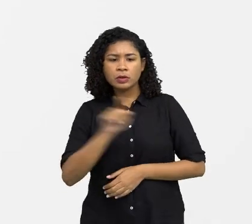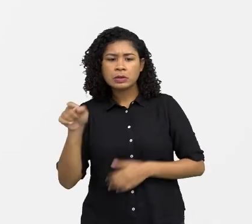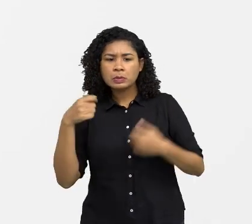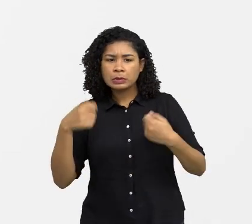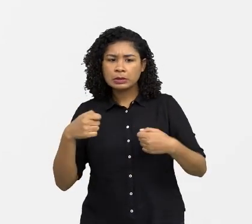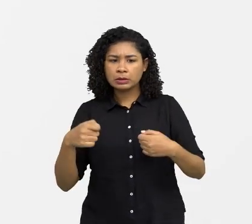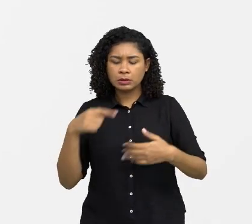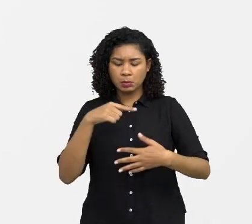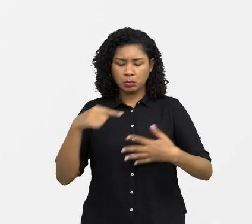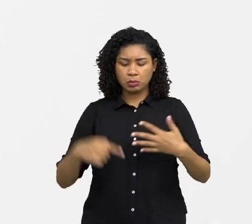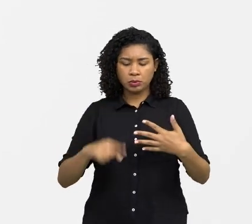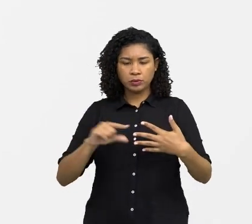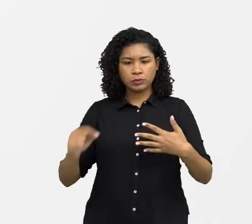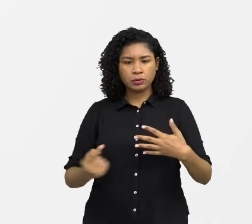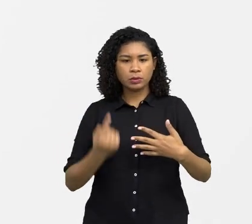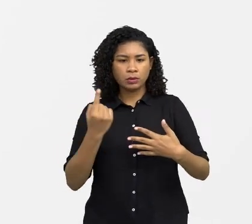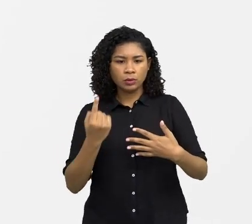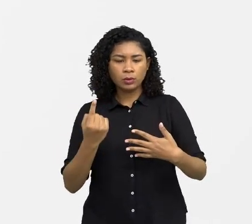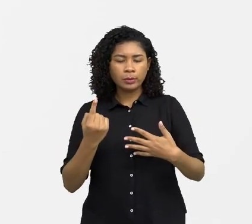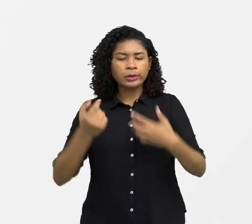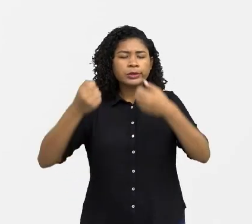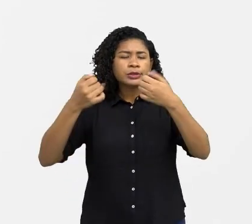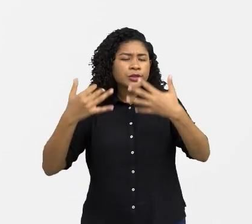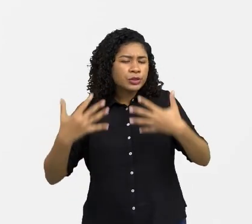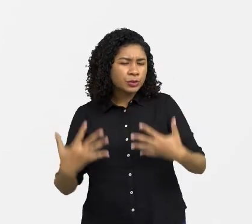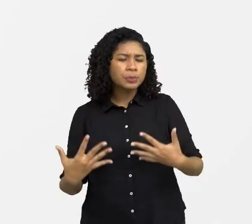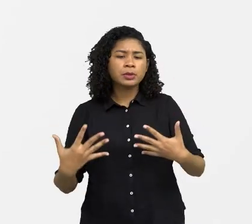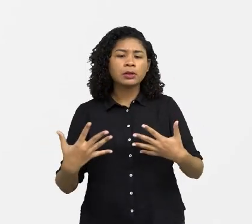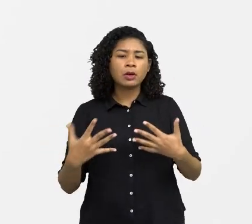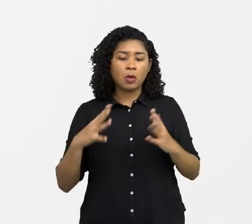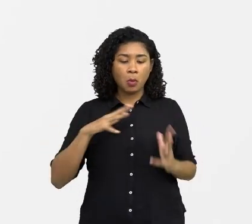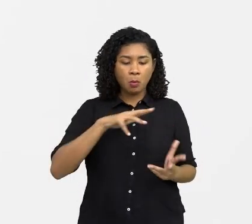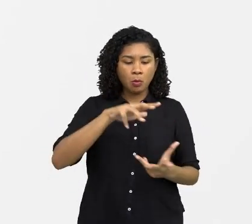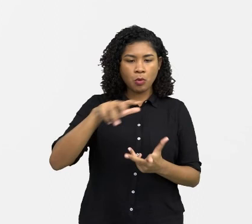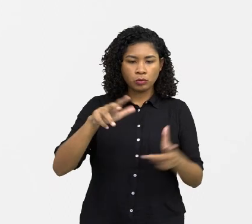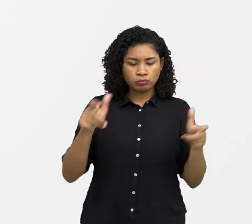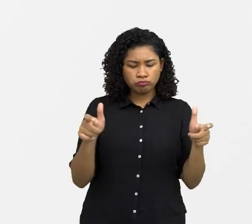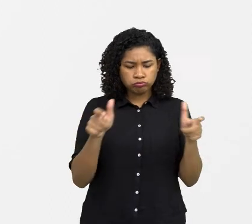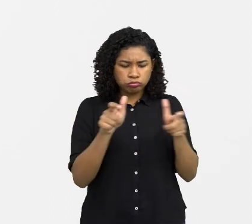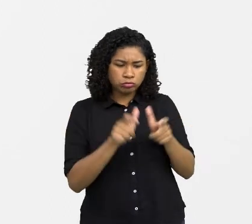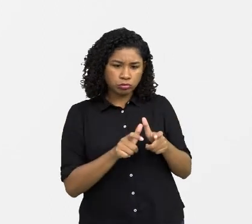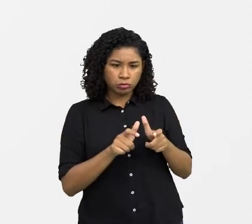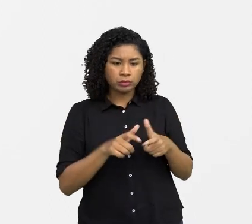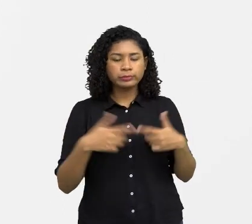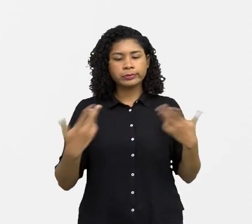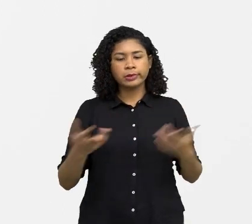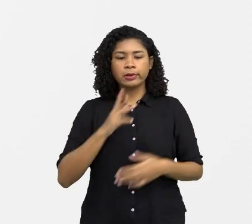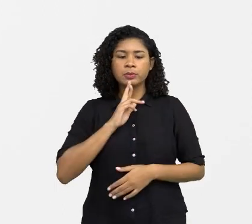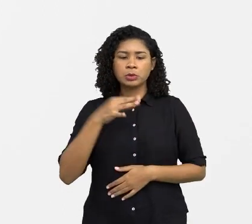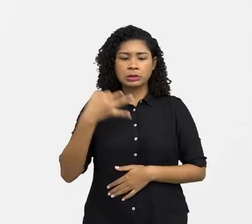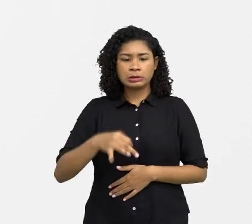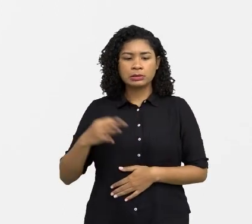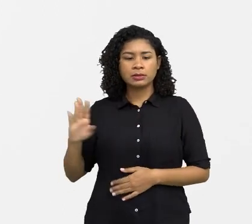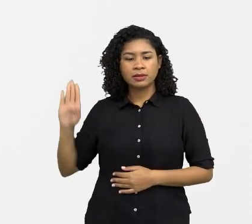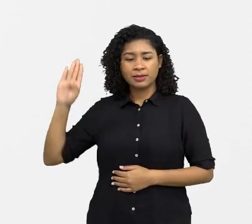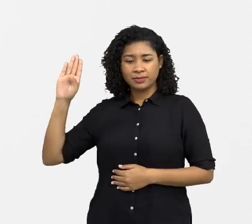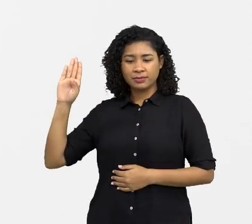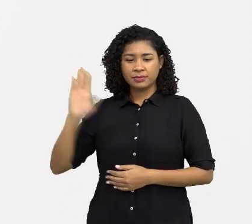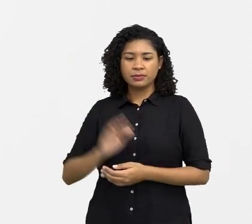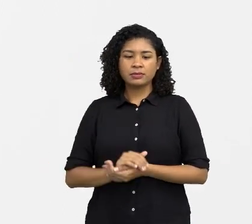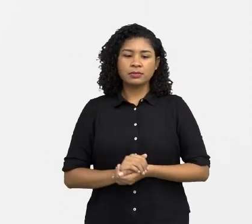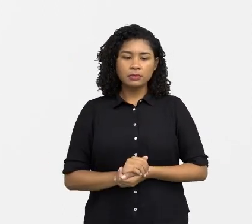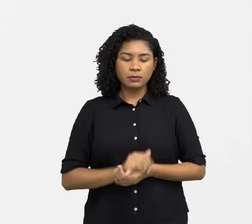mundo menor, né? Que nós verificamos aí na aula. A alternativa que é a correta aí, gente, é a letra B. O mundo